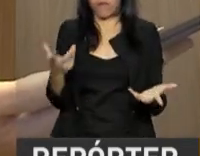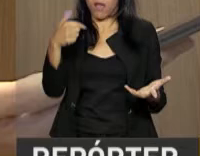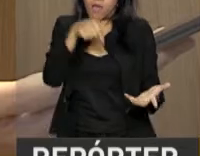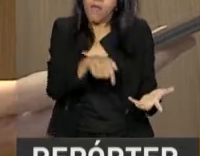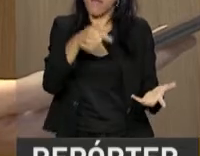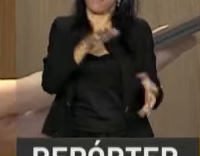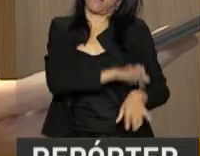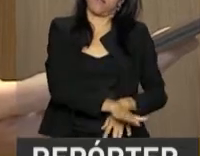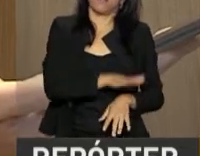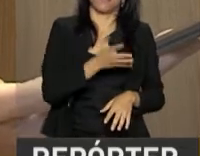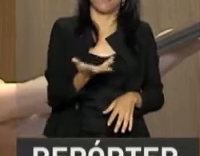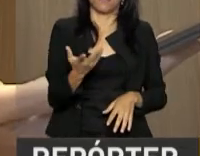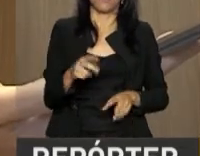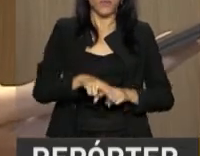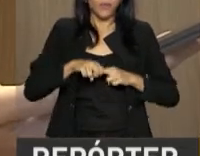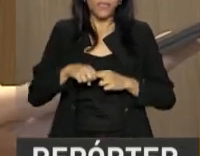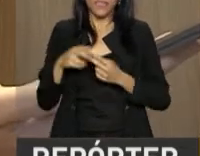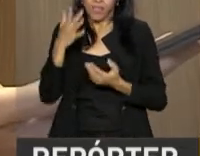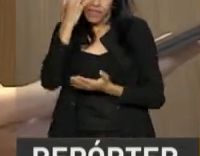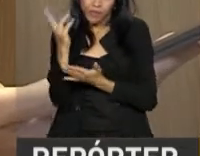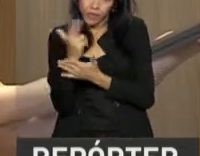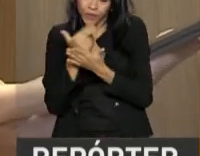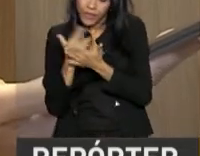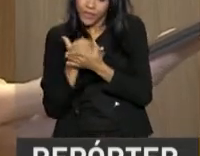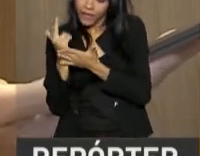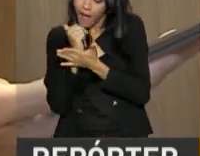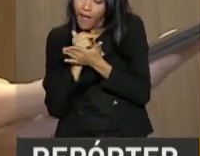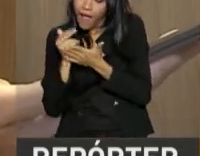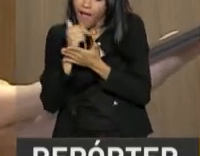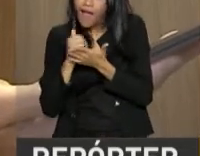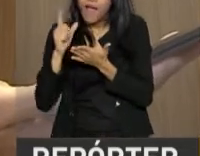e com as revistinhas nossas, com os personagens, sem dúvida nós vamos dar uma